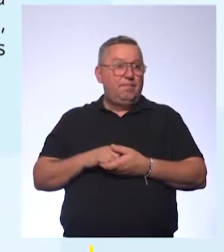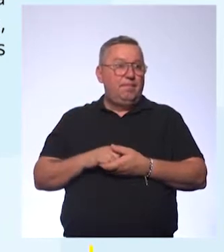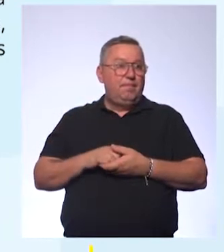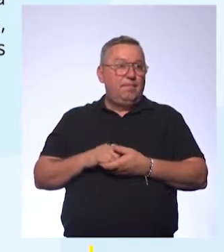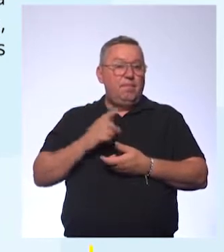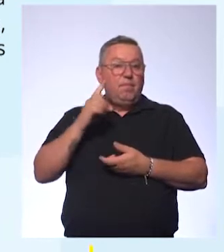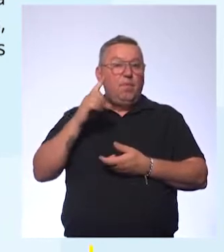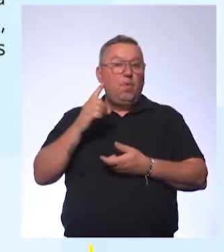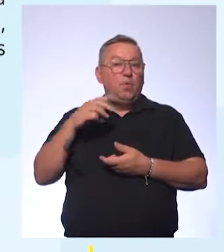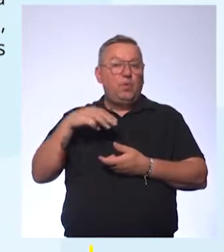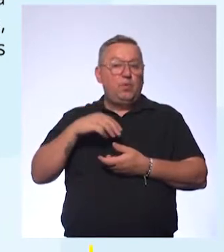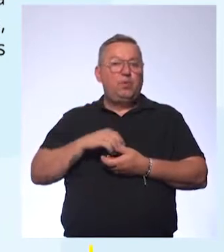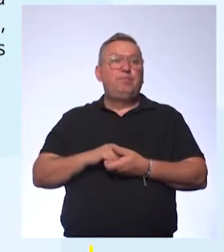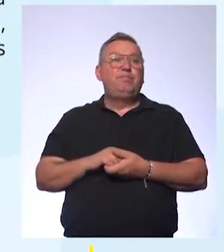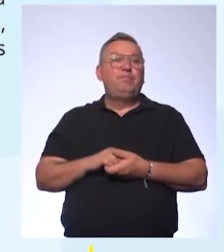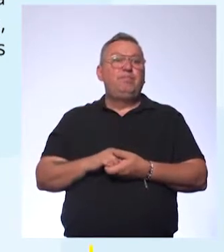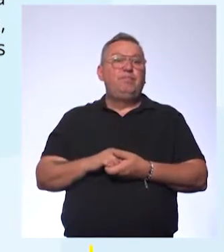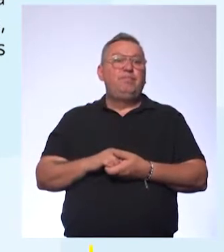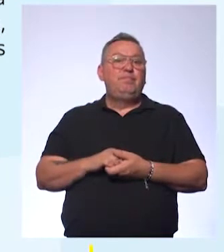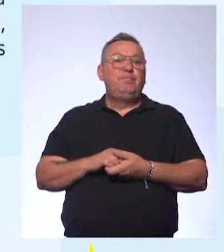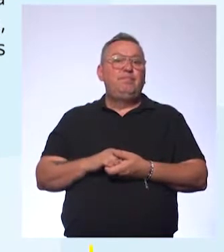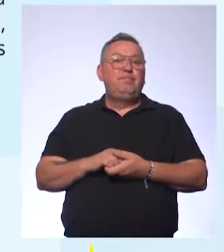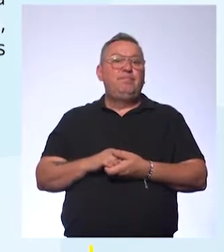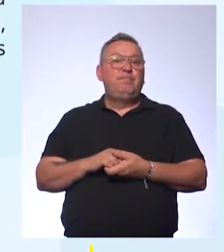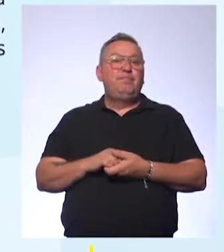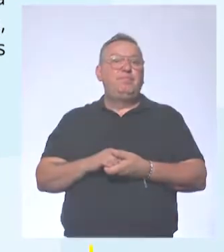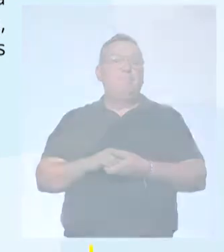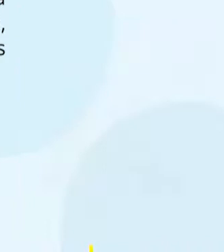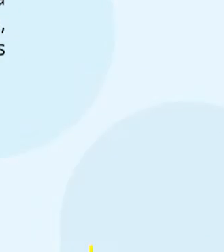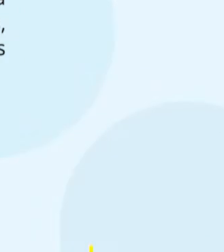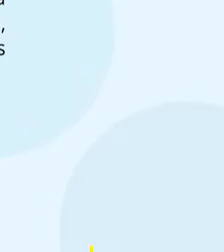2 minutinhos, 1 minutinho e meio. Solta aí para ver o que sobe.